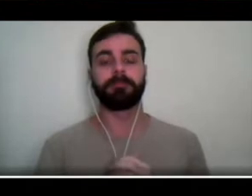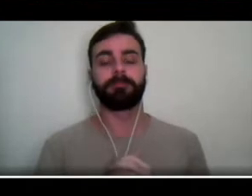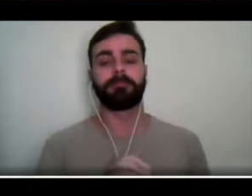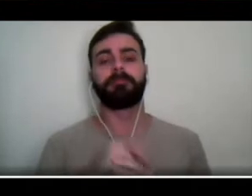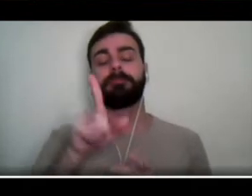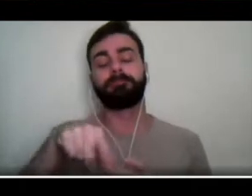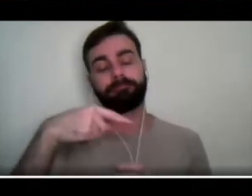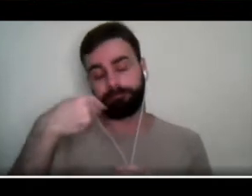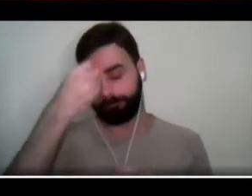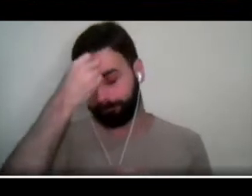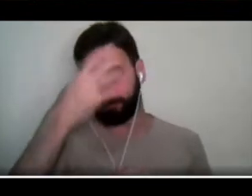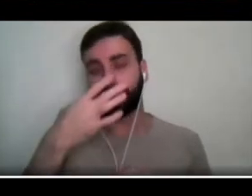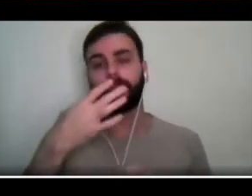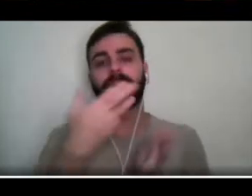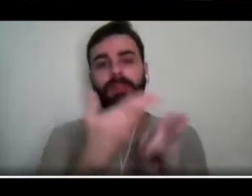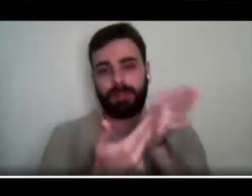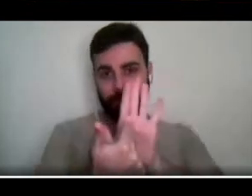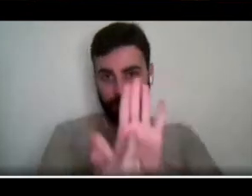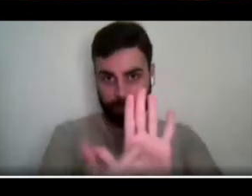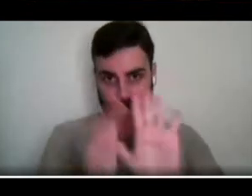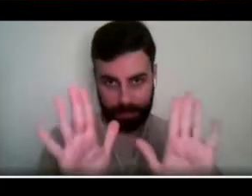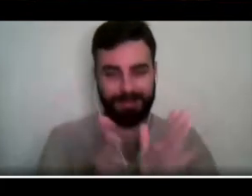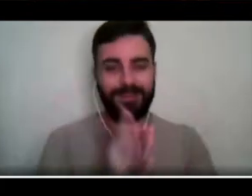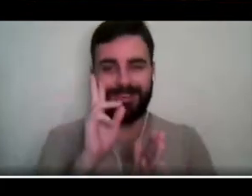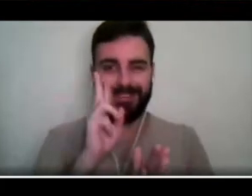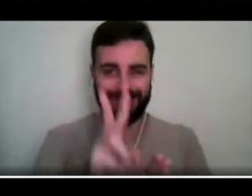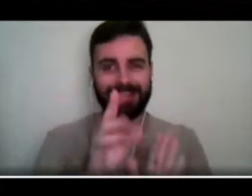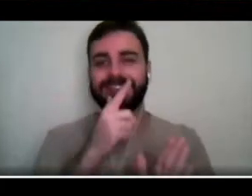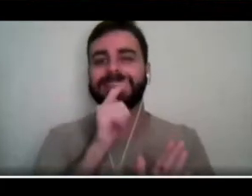eu não fiz o desenho, mas eu vou fazer aqui. Então, por exemplo,